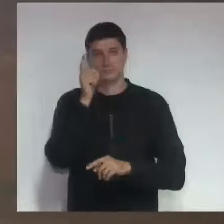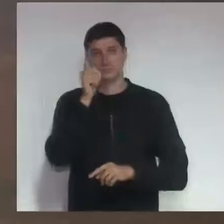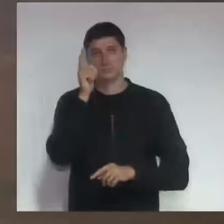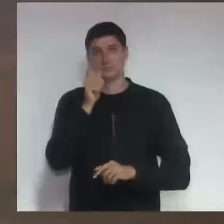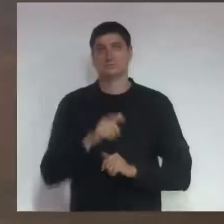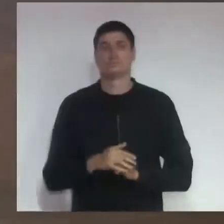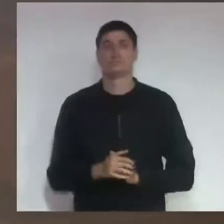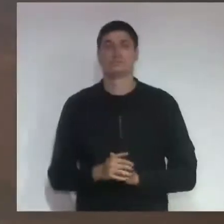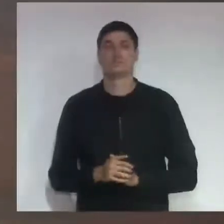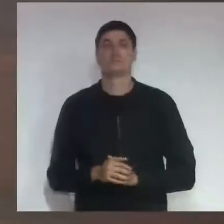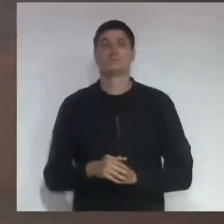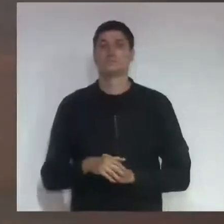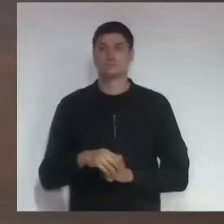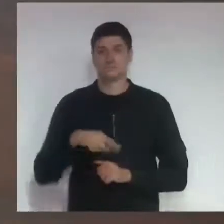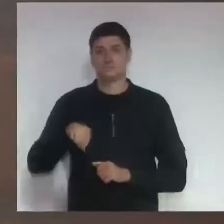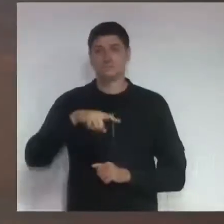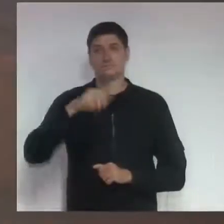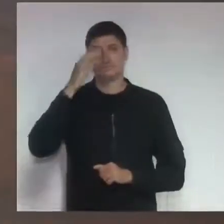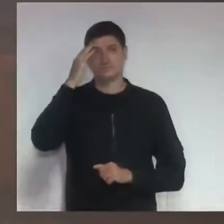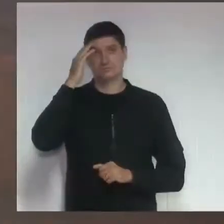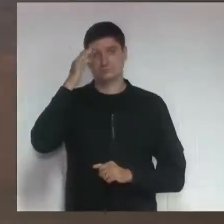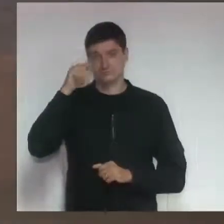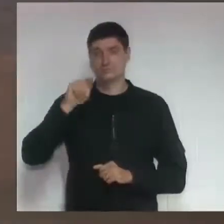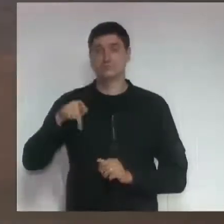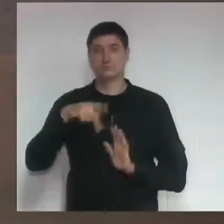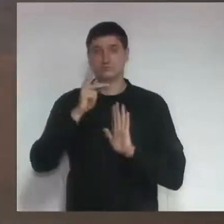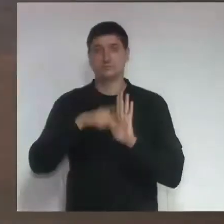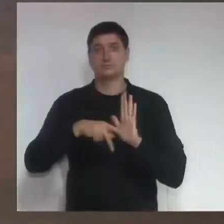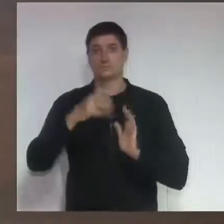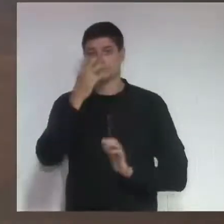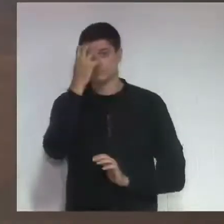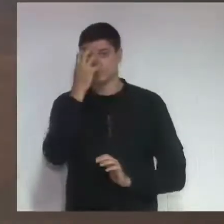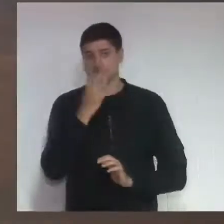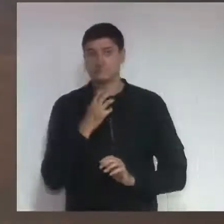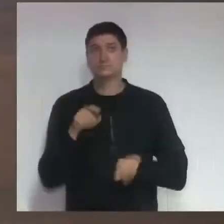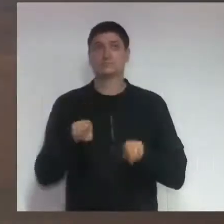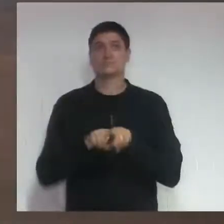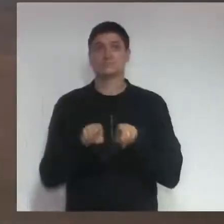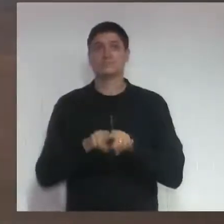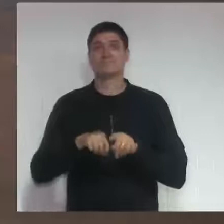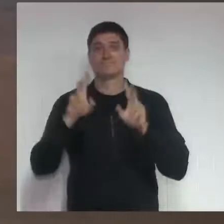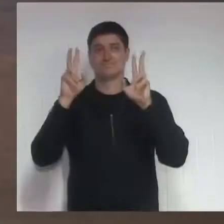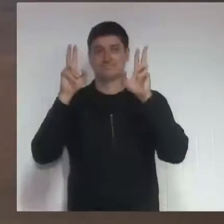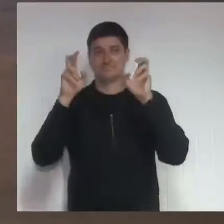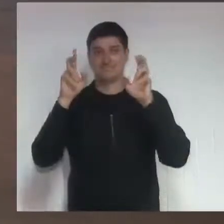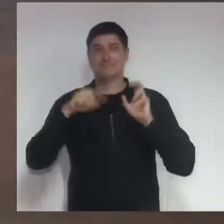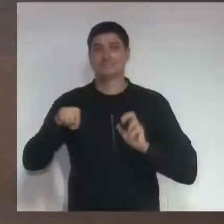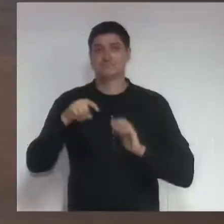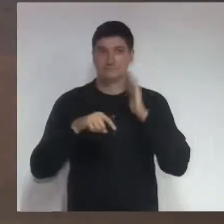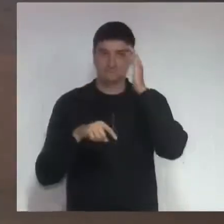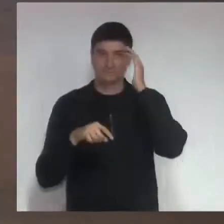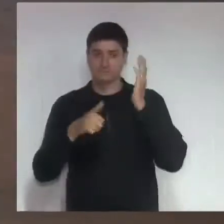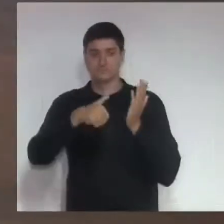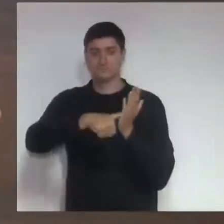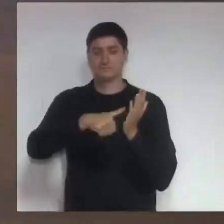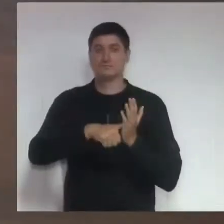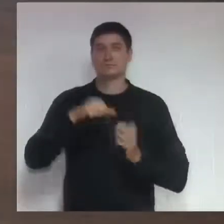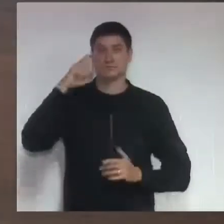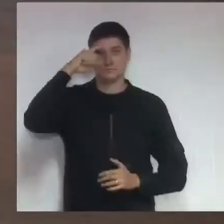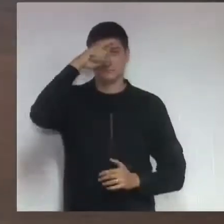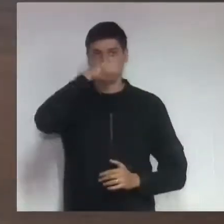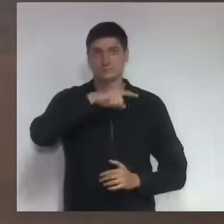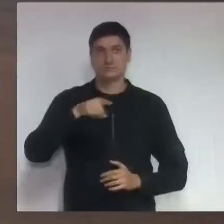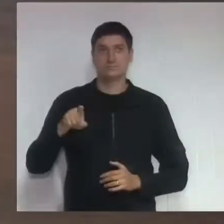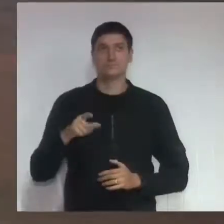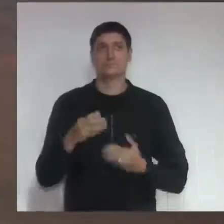também que um projeto tão sério e de um assunto tão delicado que é o uso das drogas, ele não pode